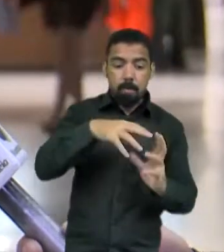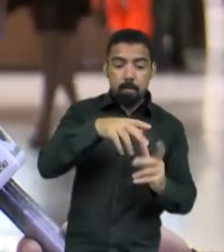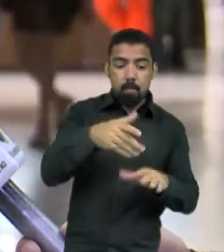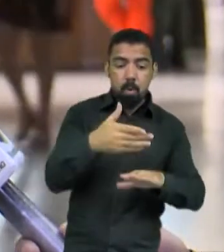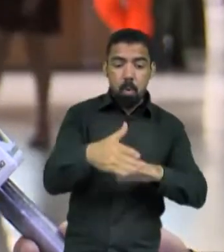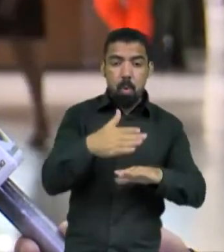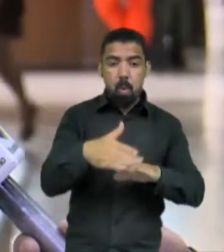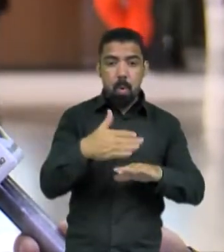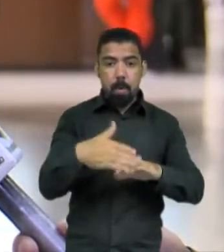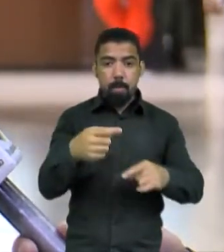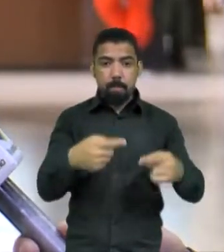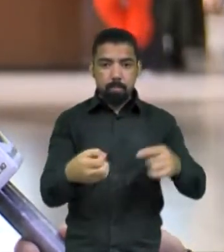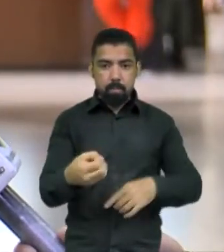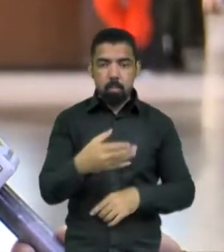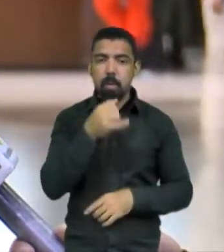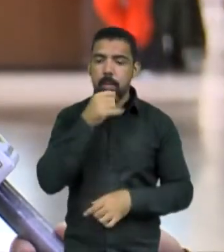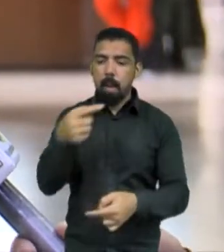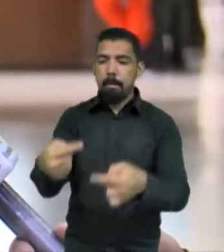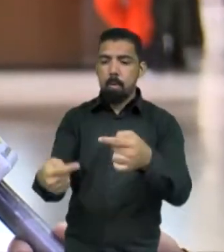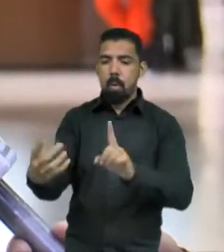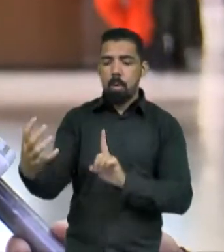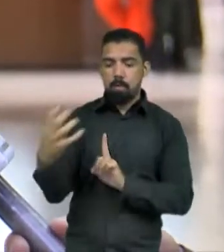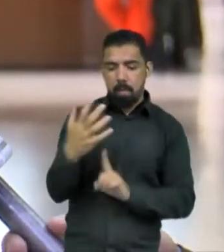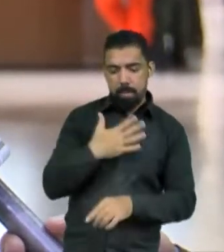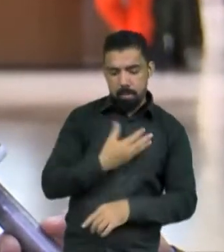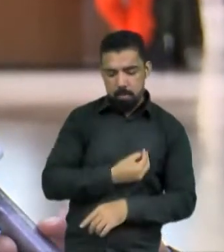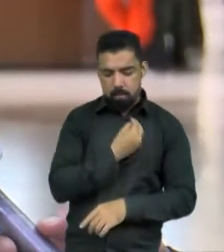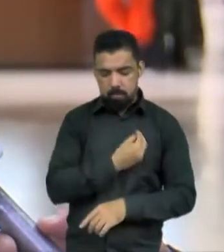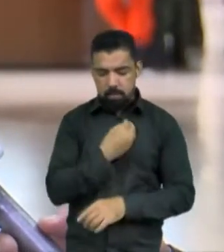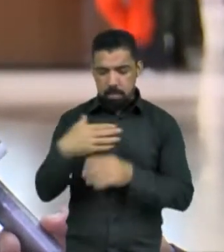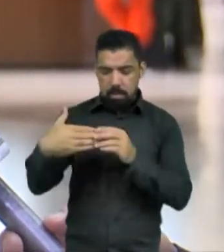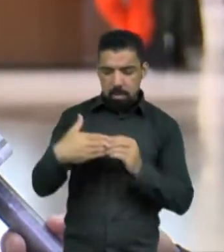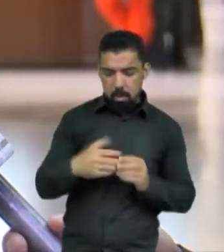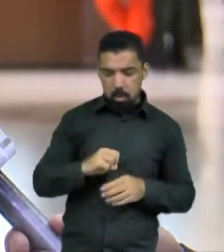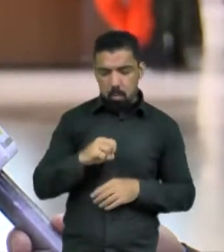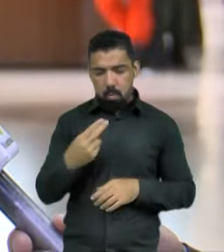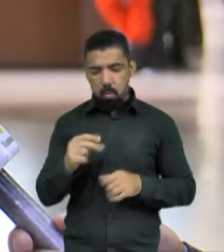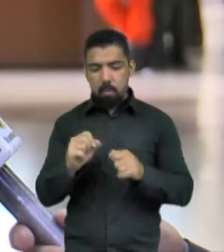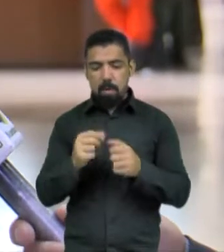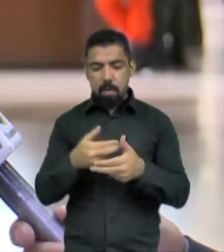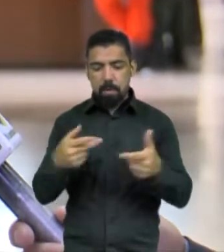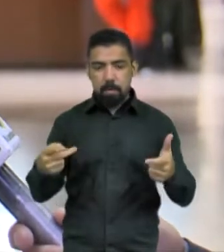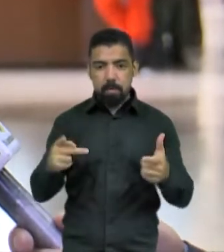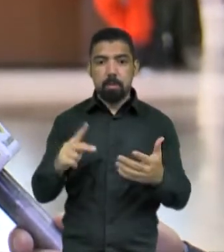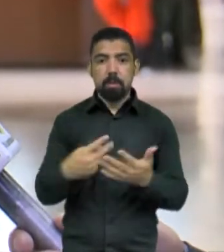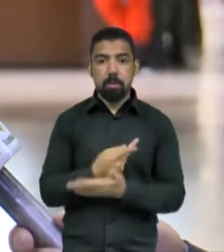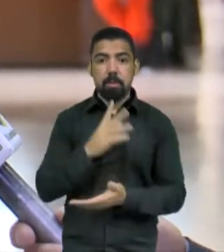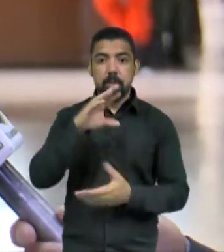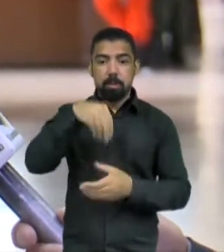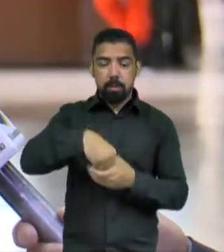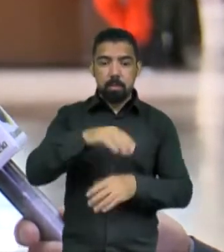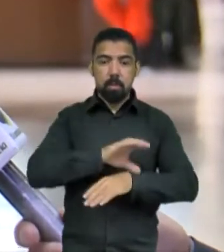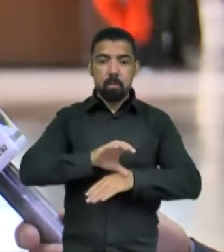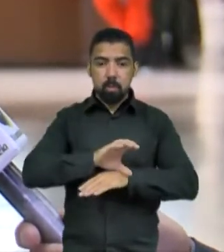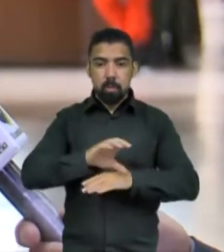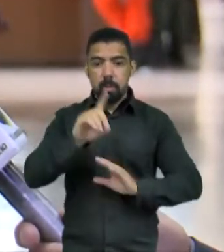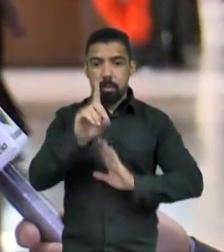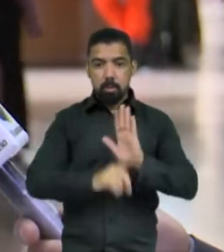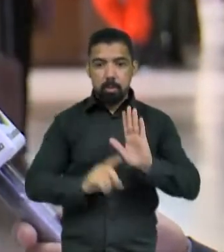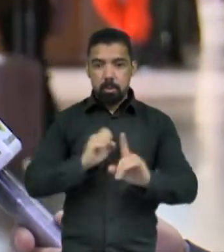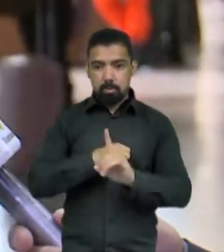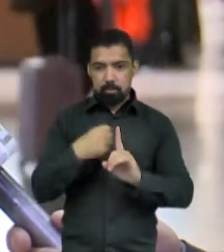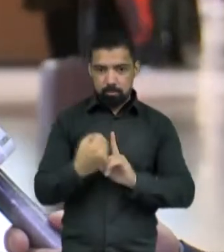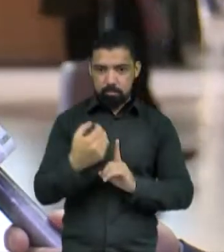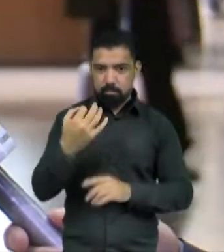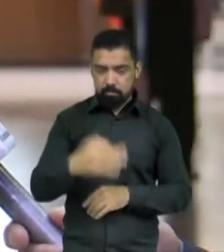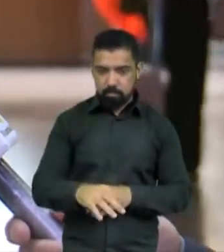no sentido de trazer ou fazer acontecer aquilo que está constitucionalizado, os direitos sociais, como é que a partir da